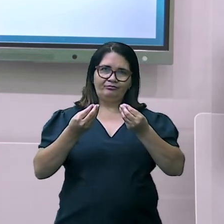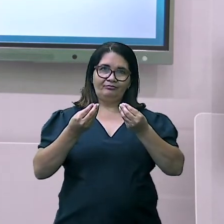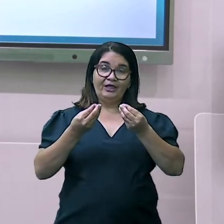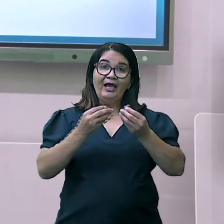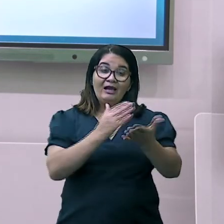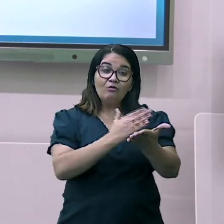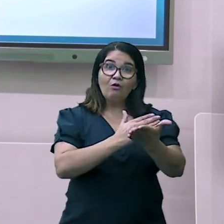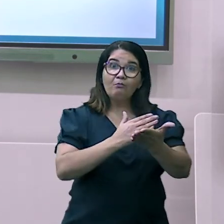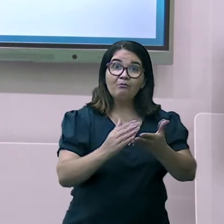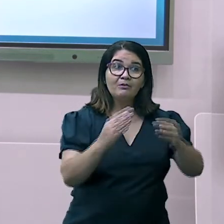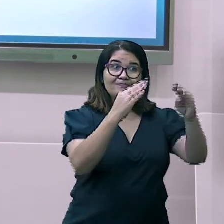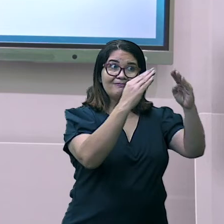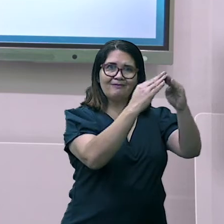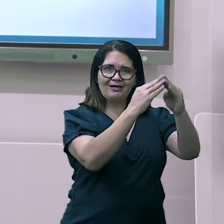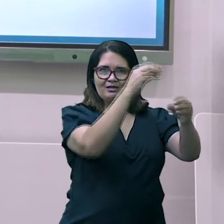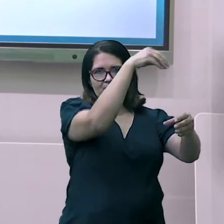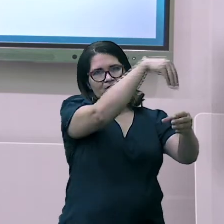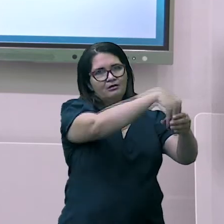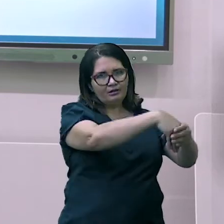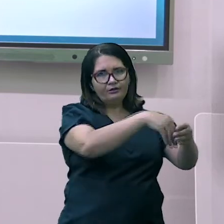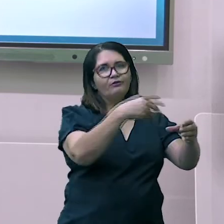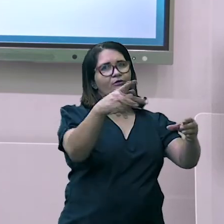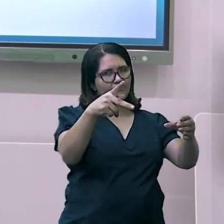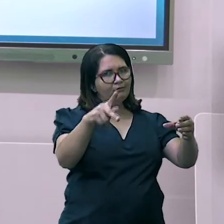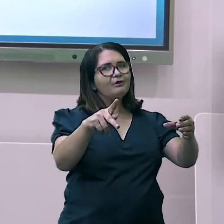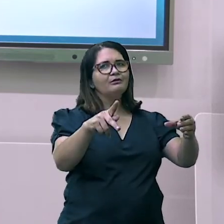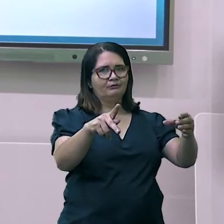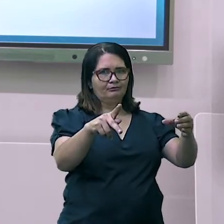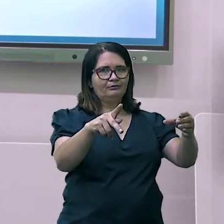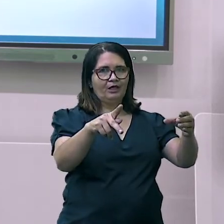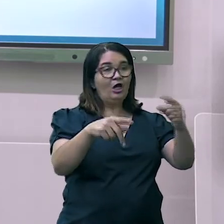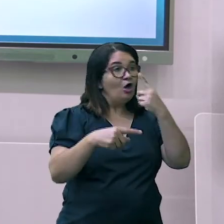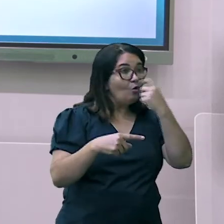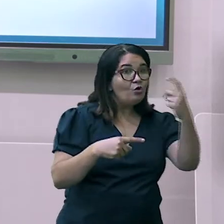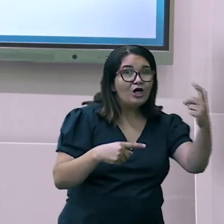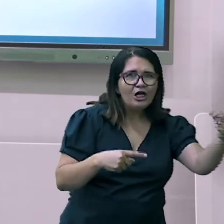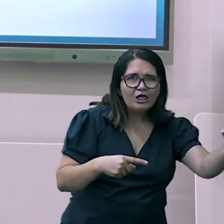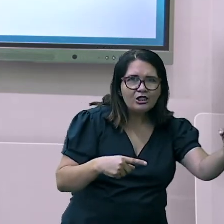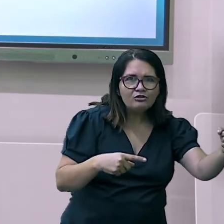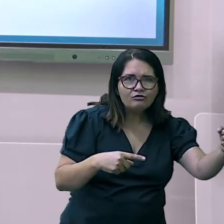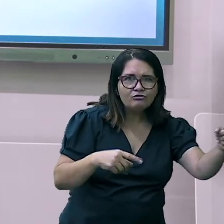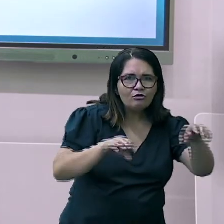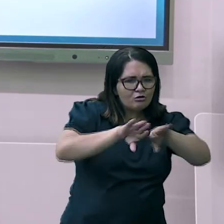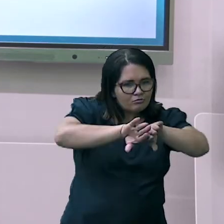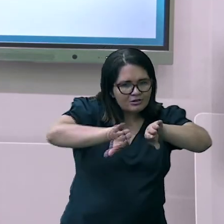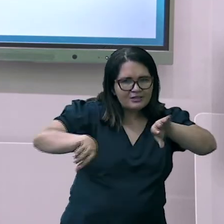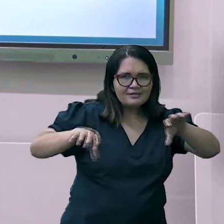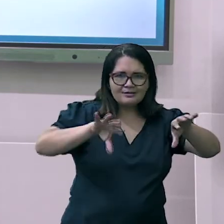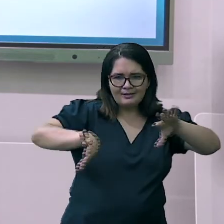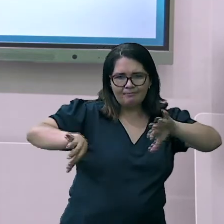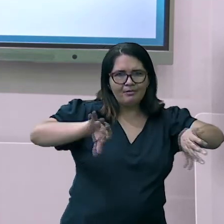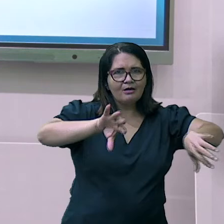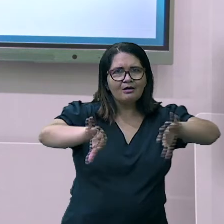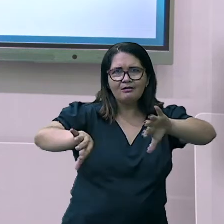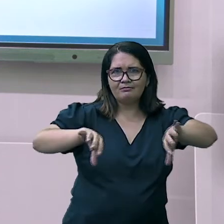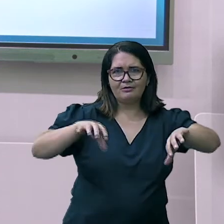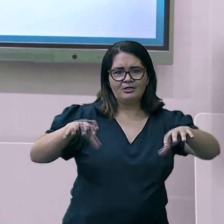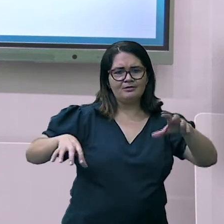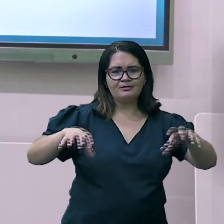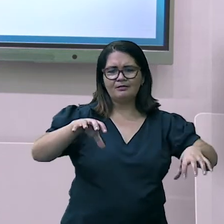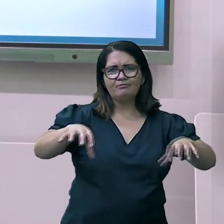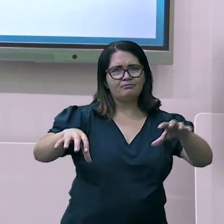esse costume, esse cuidado, fica mais fácil para os órgãos competentes cuidarem disso,